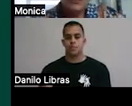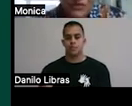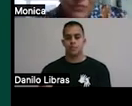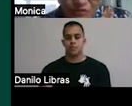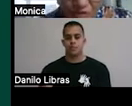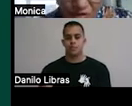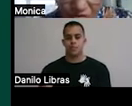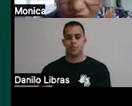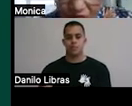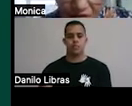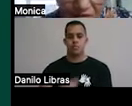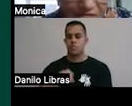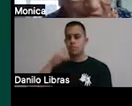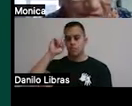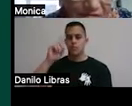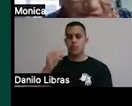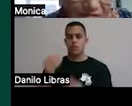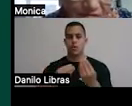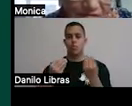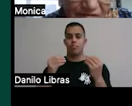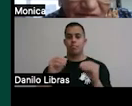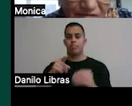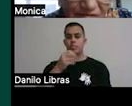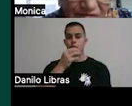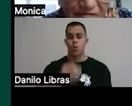não sei como colocar o som aqui.